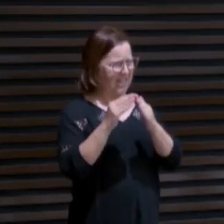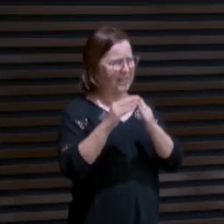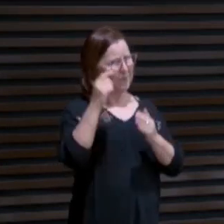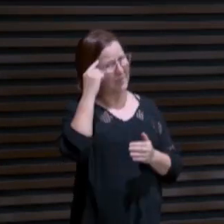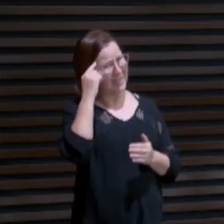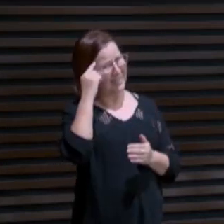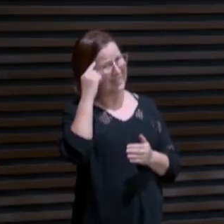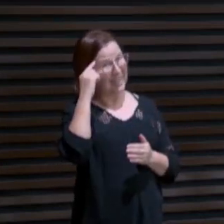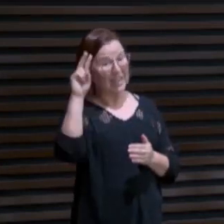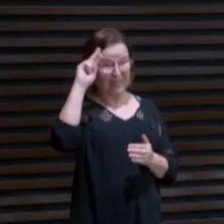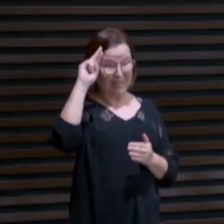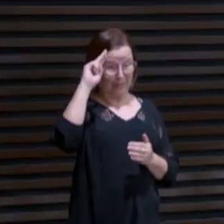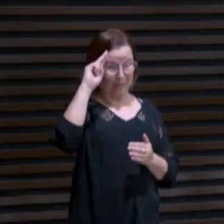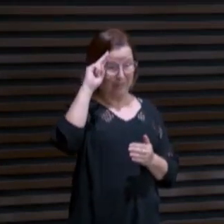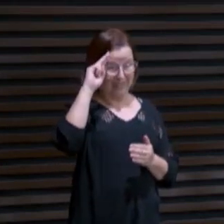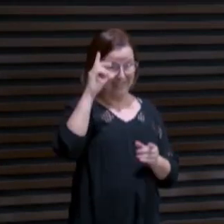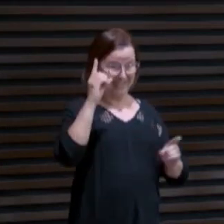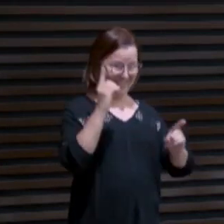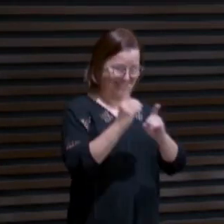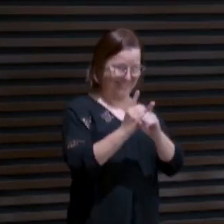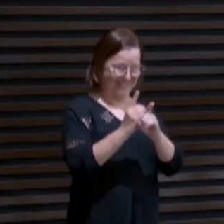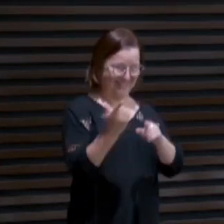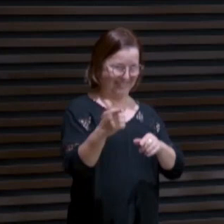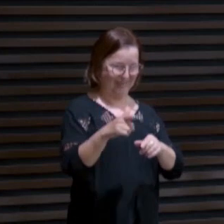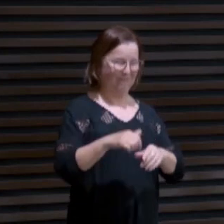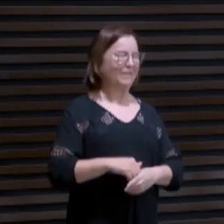segunda-feira, nós vamos nos encontrar.